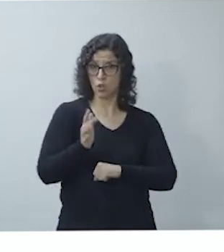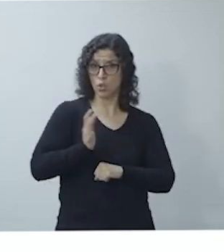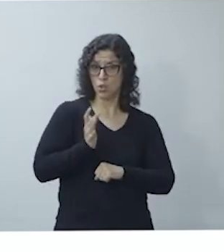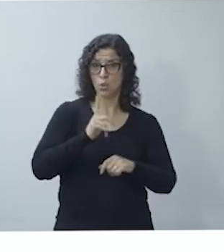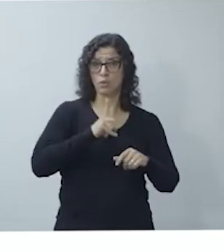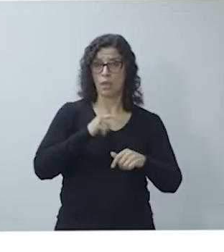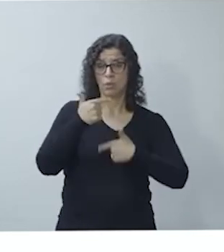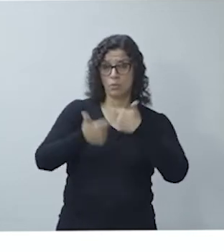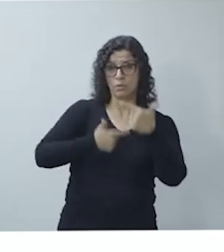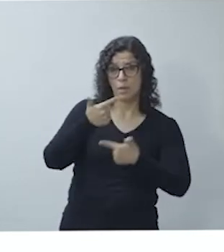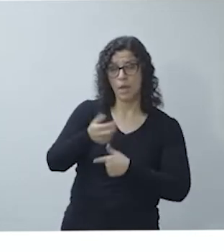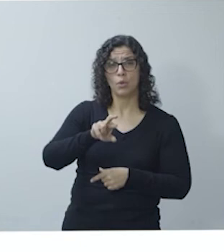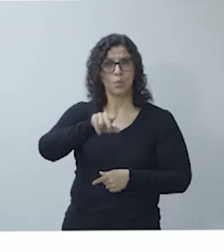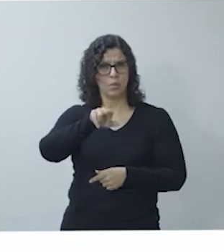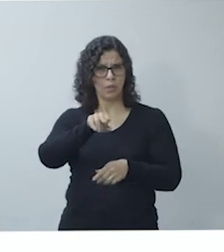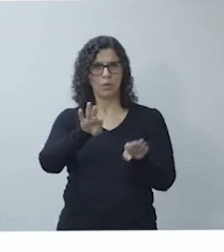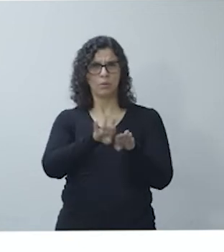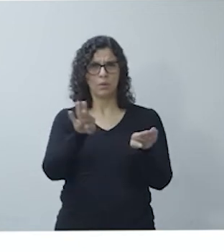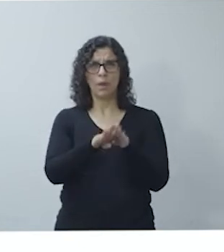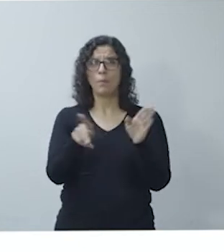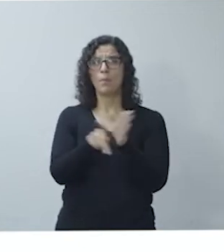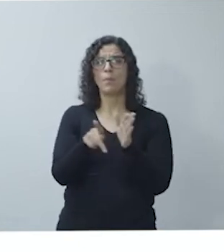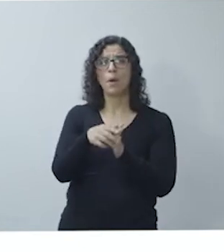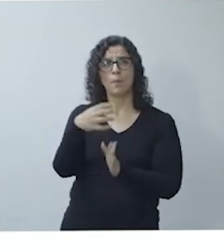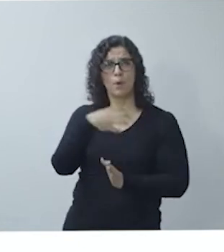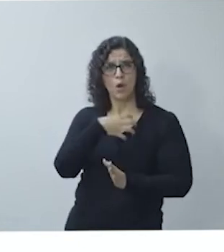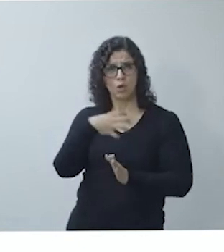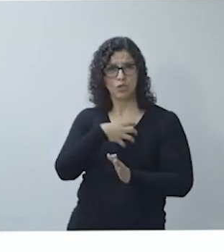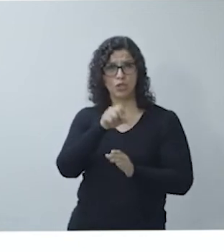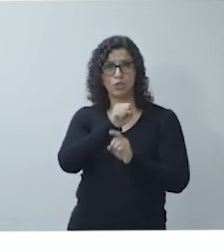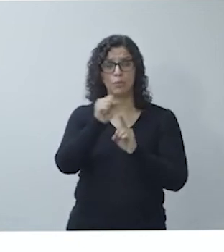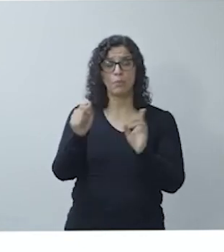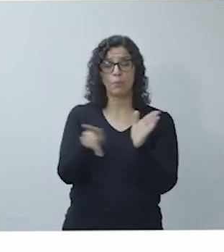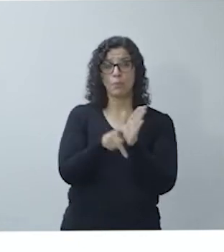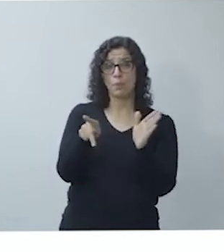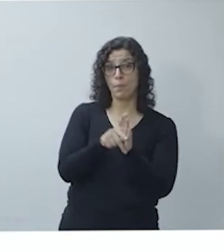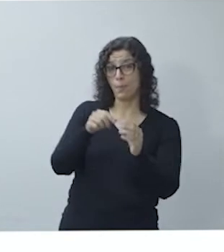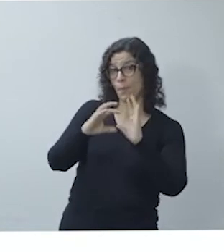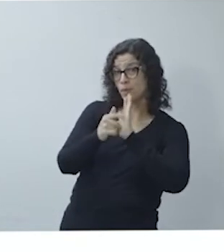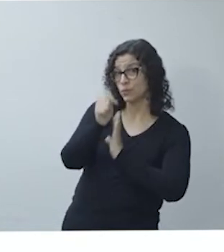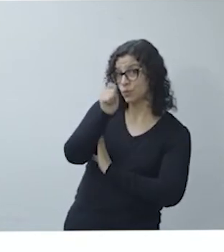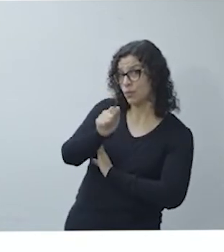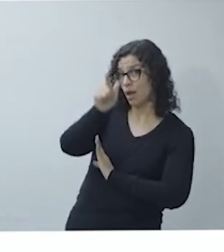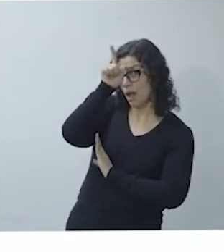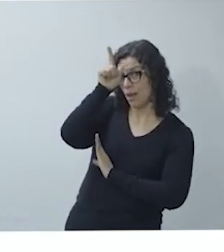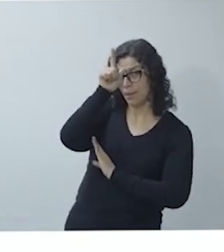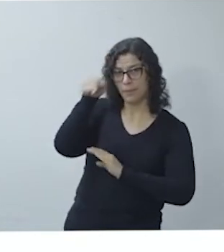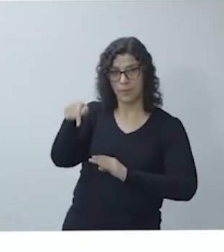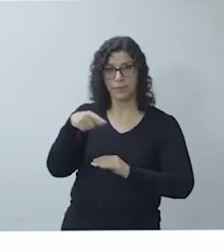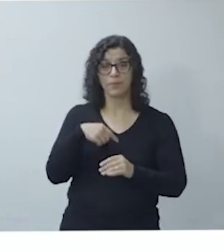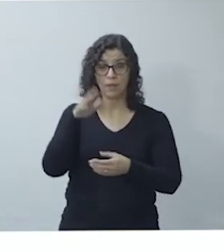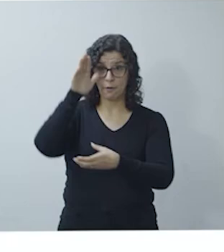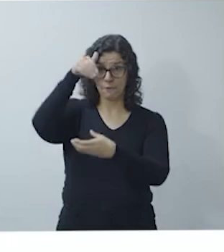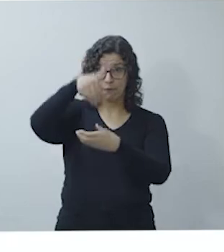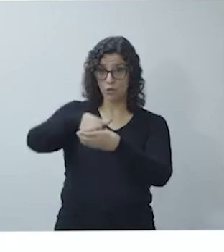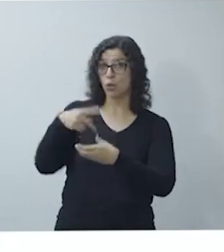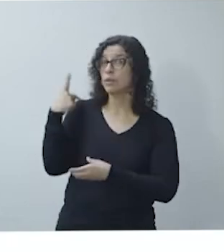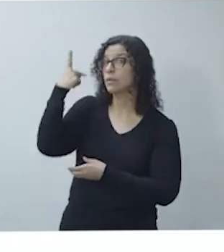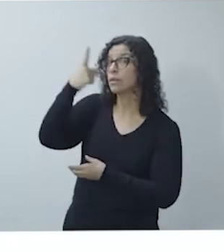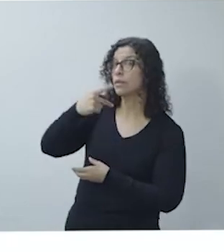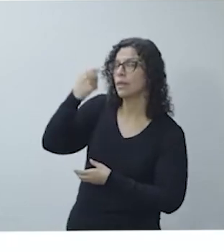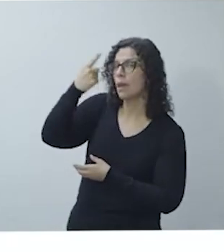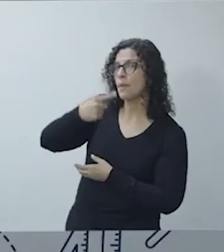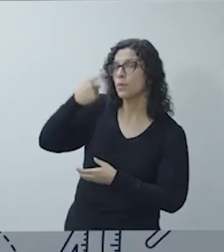dos operários irmãos dos espartaquistas da Alemanha. Foi eleito deputado